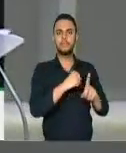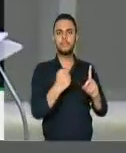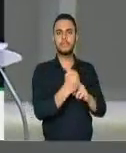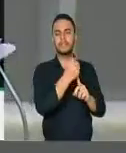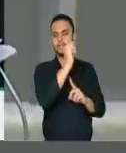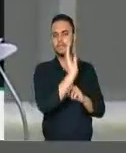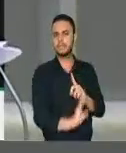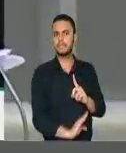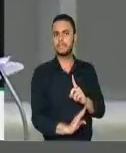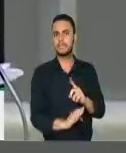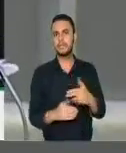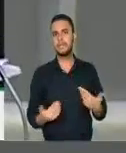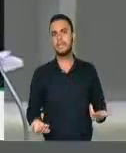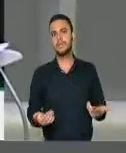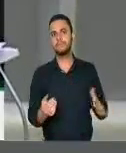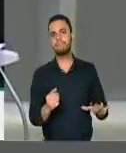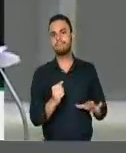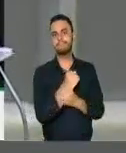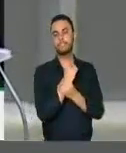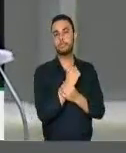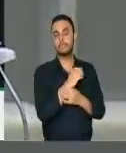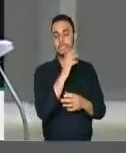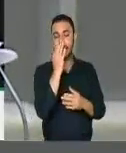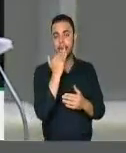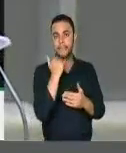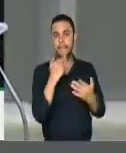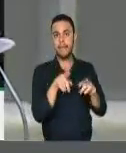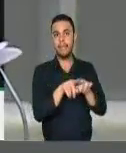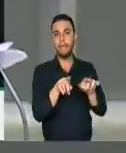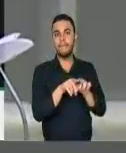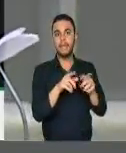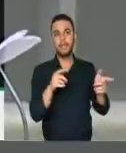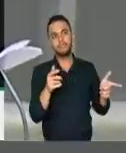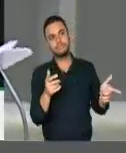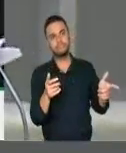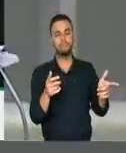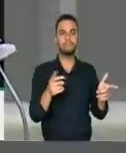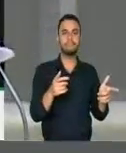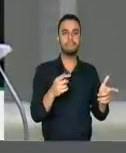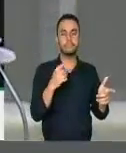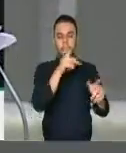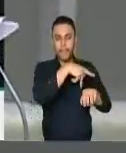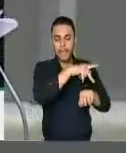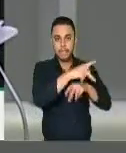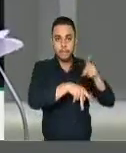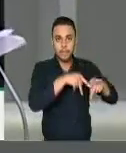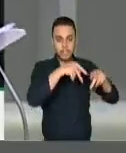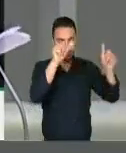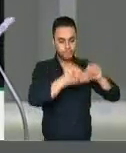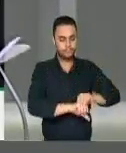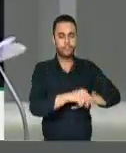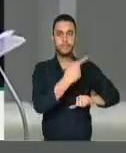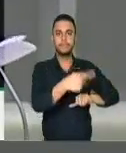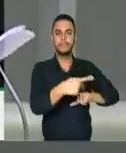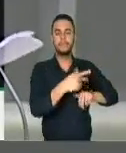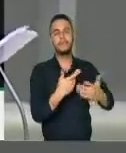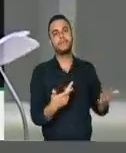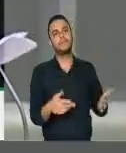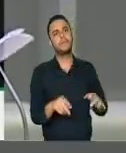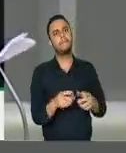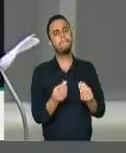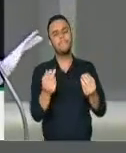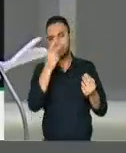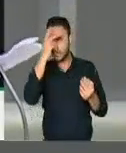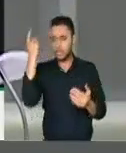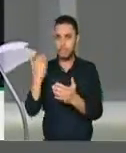e nossa segurança alimentar, enquanto milhões ficam sem terras, entre eles os indígenas e